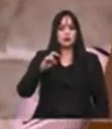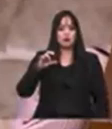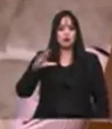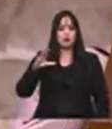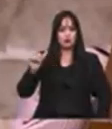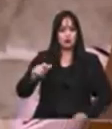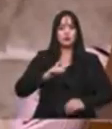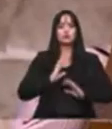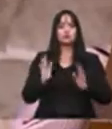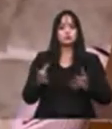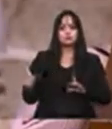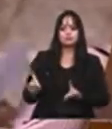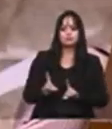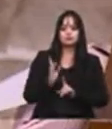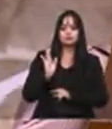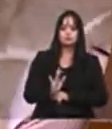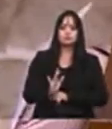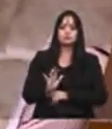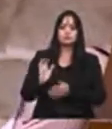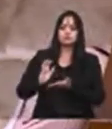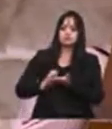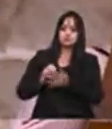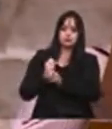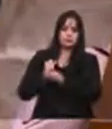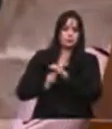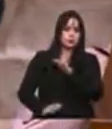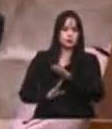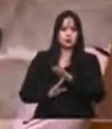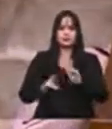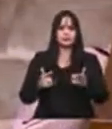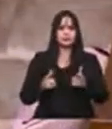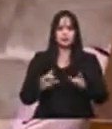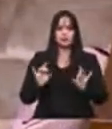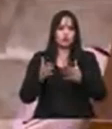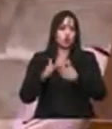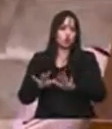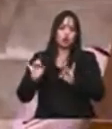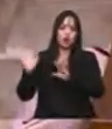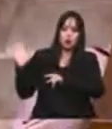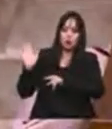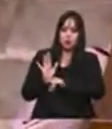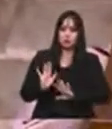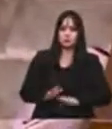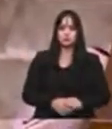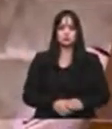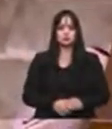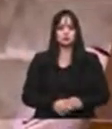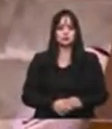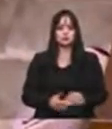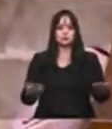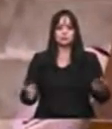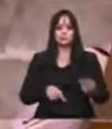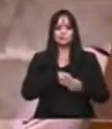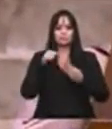Arbor Consultoria e Assessoria Contábil Limitada, ou seja, não ficou apenas na colaboração. Com relação ao